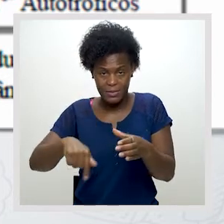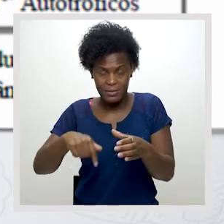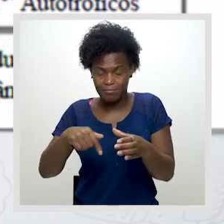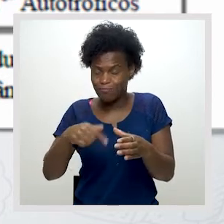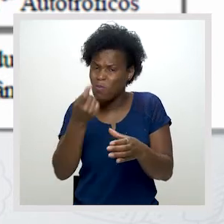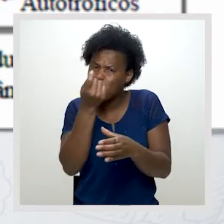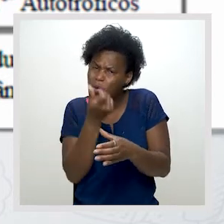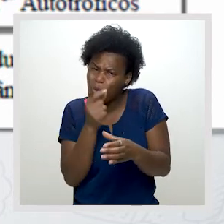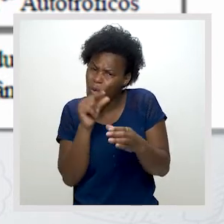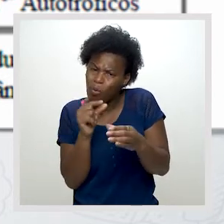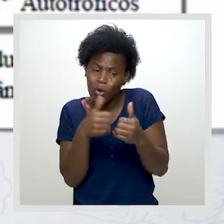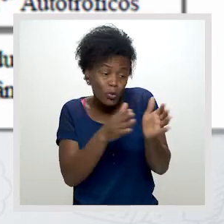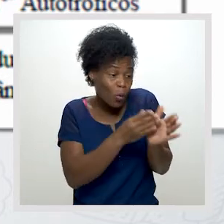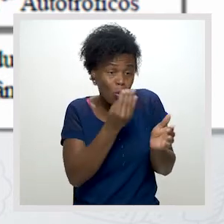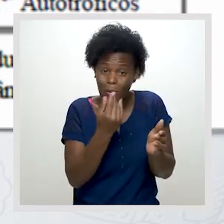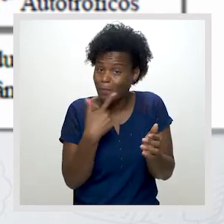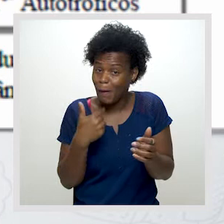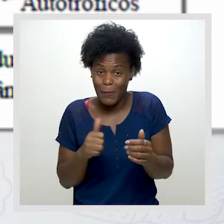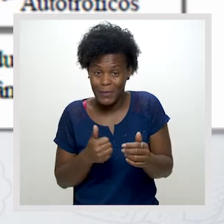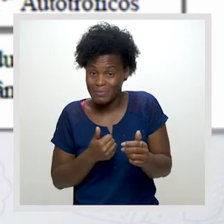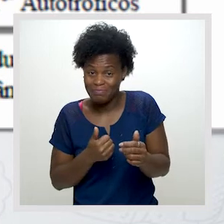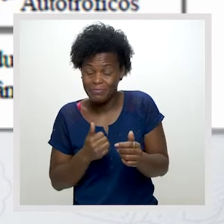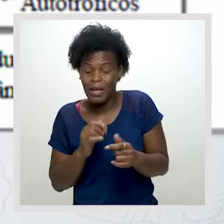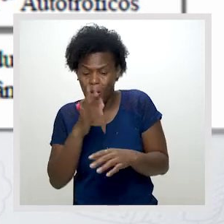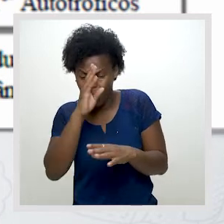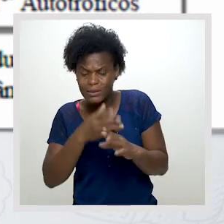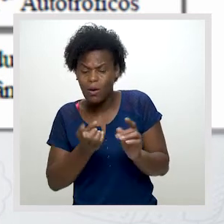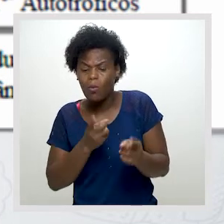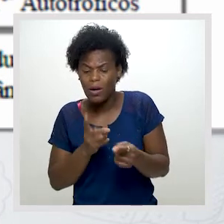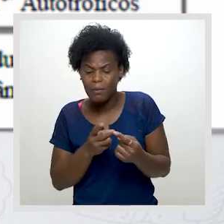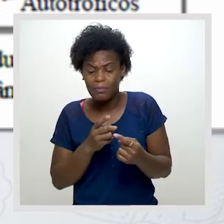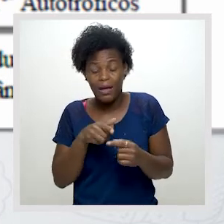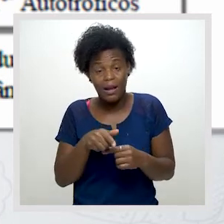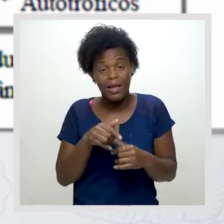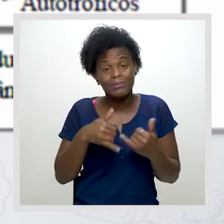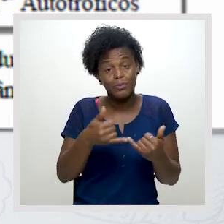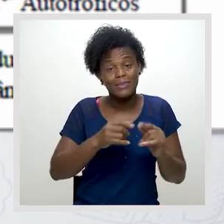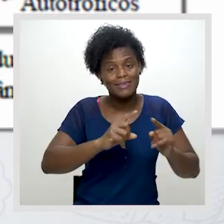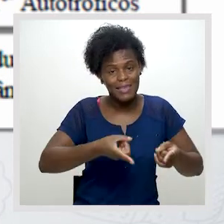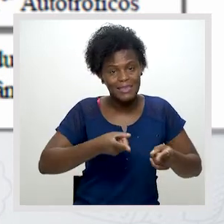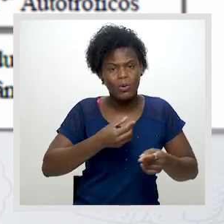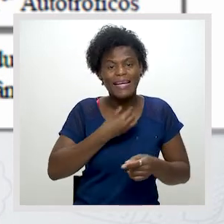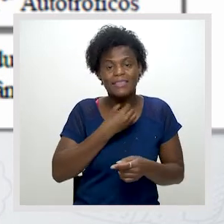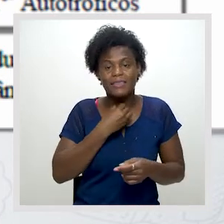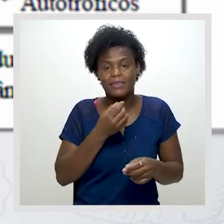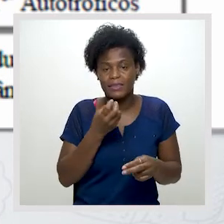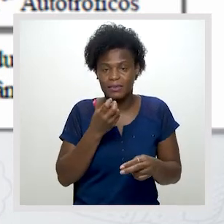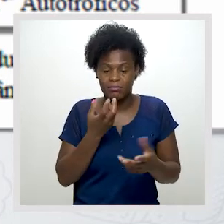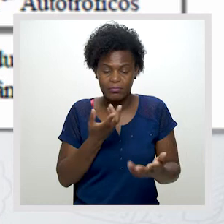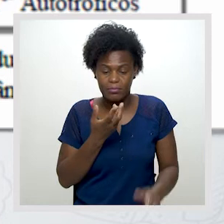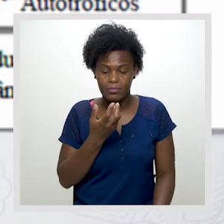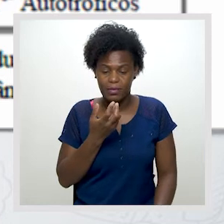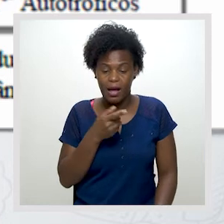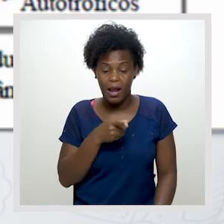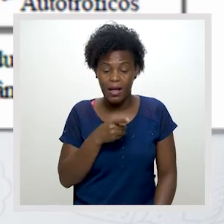não alcançava para todo mundo. E o que aconteceu? Daí iniciou a crise, aliás,